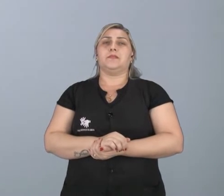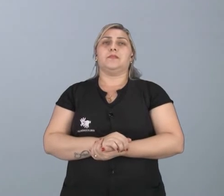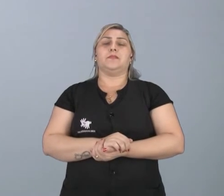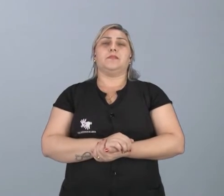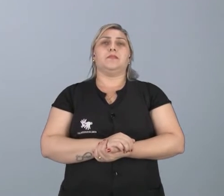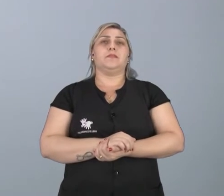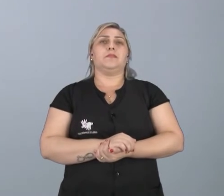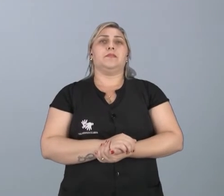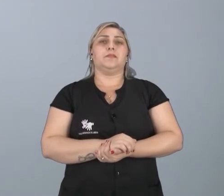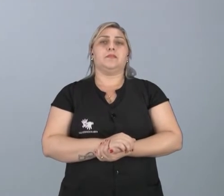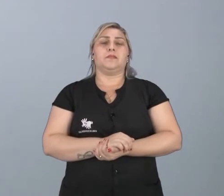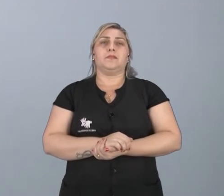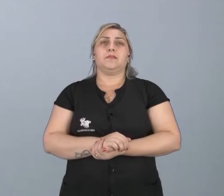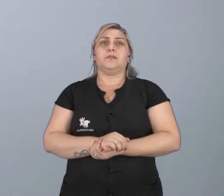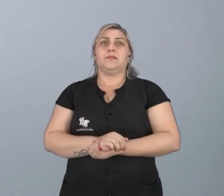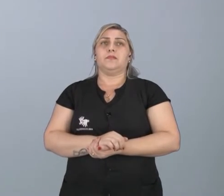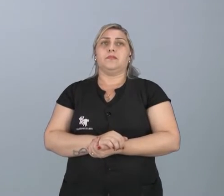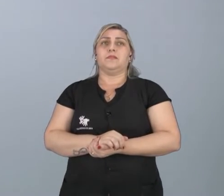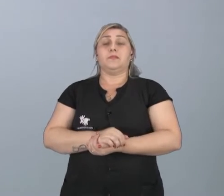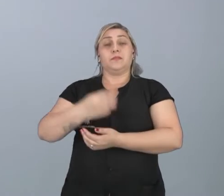Vamos ver aqui se dá tempo de mais um.